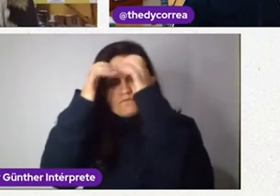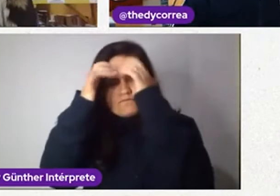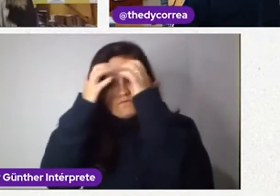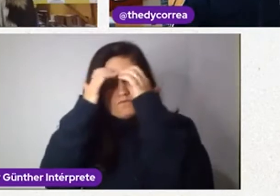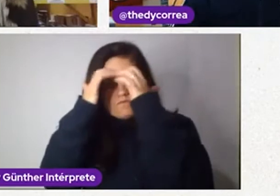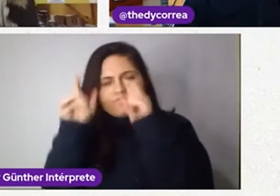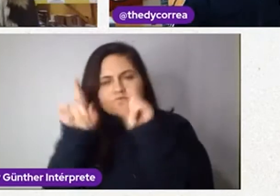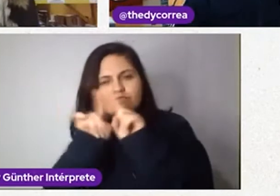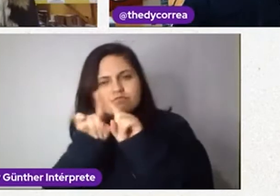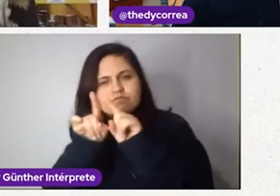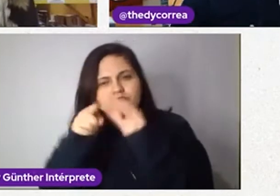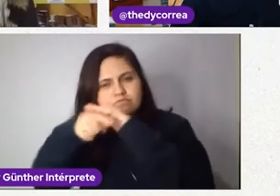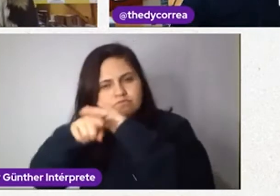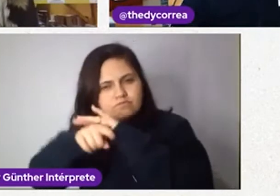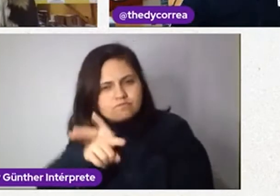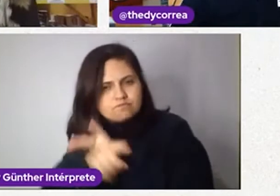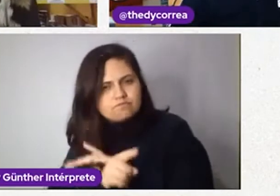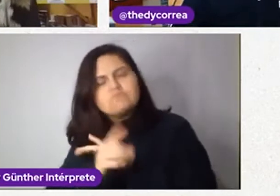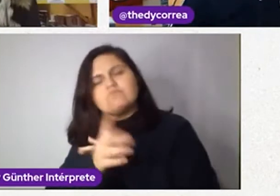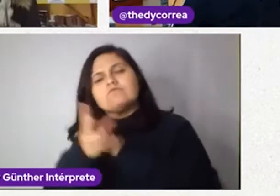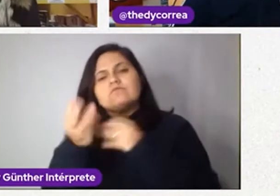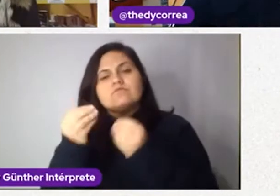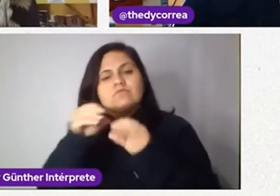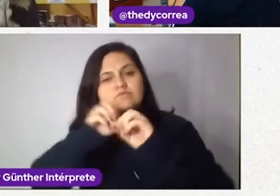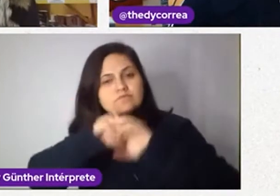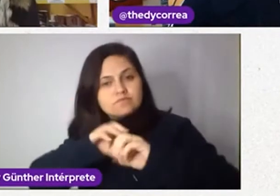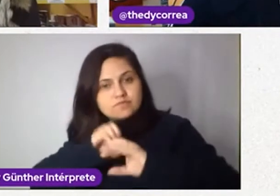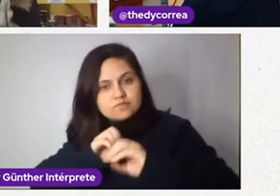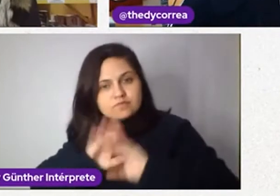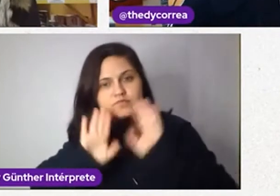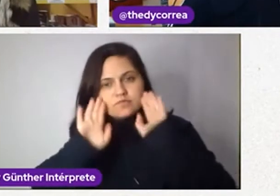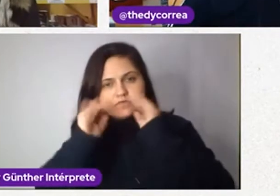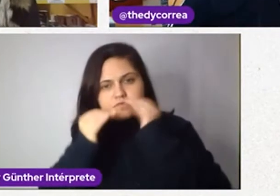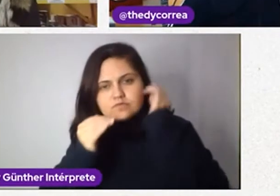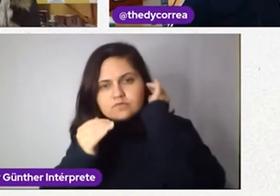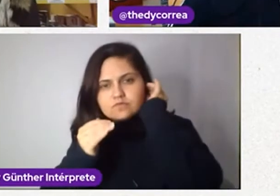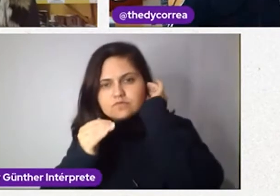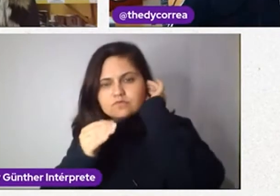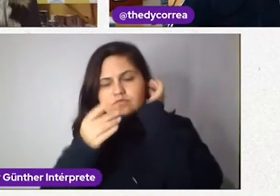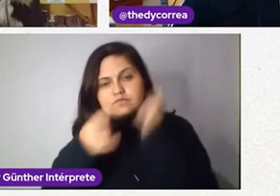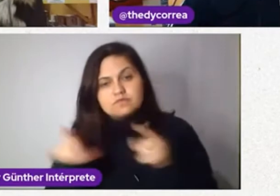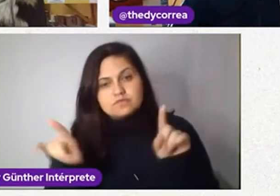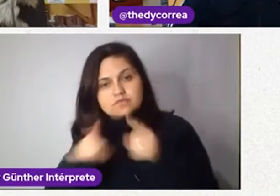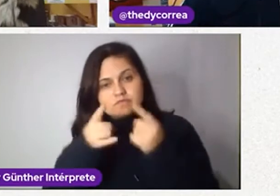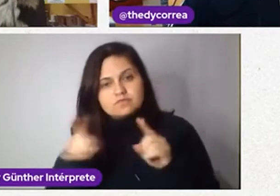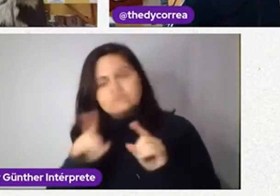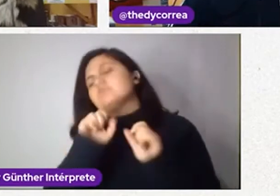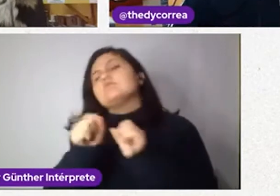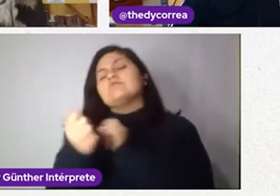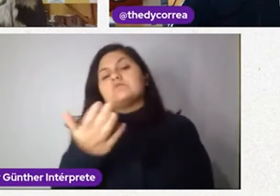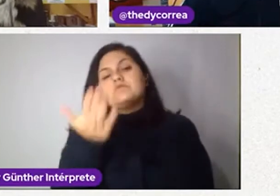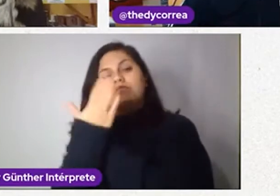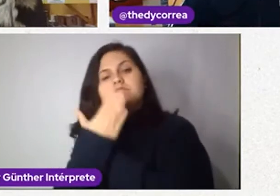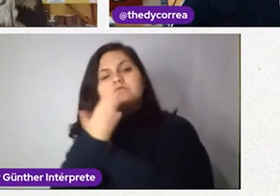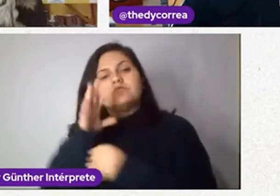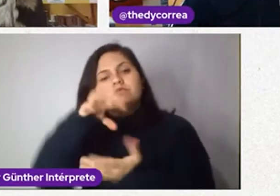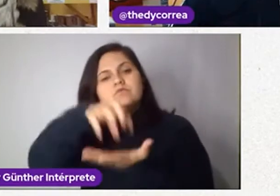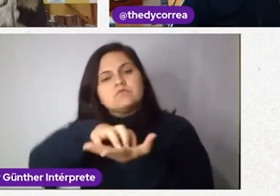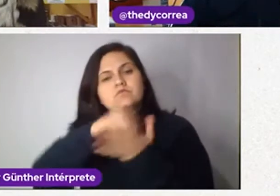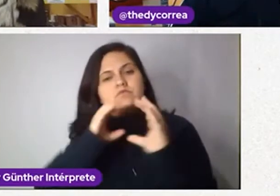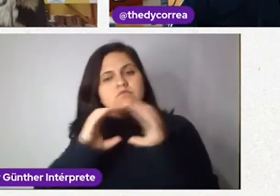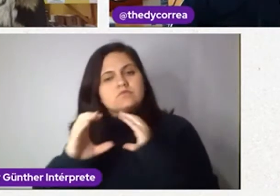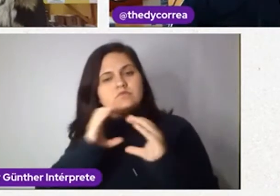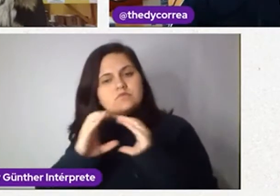Me aprofundei mais recentemente na parte da educação, voltada à música e o que ela pode trazer de benefício na educação, na